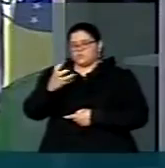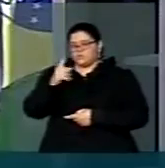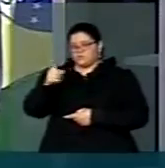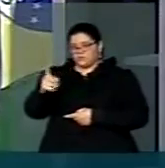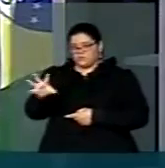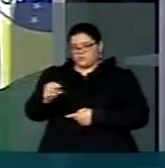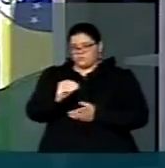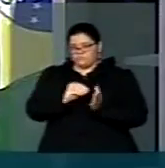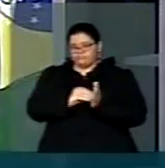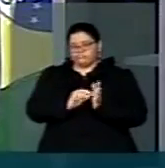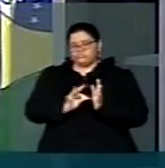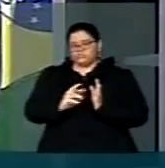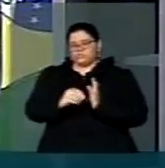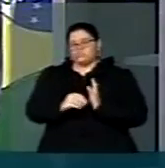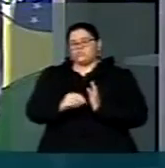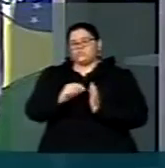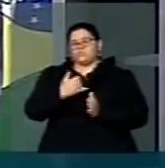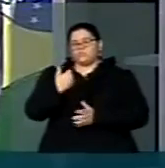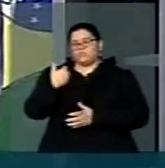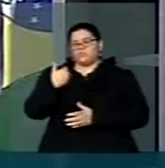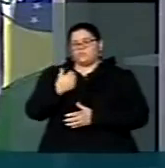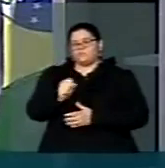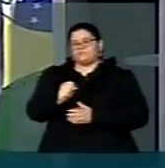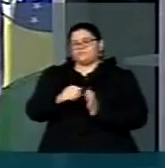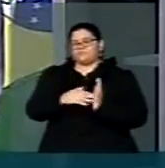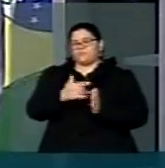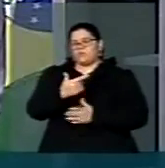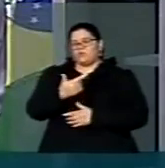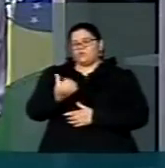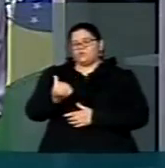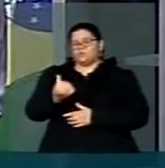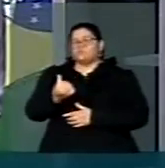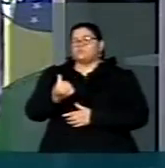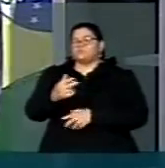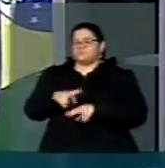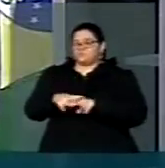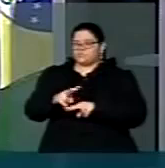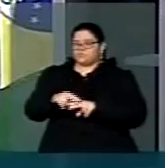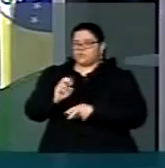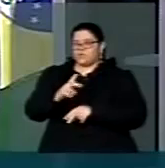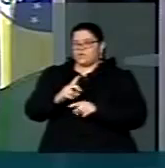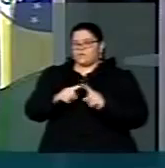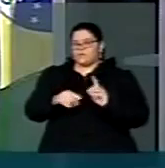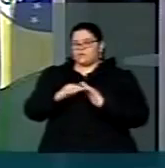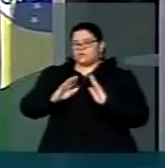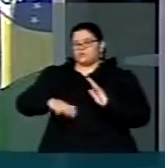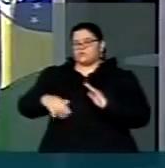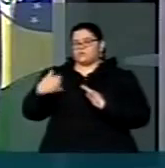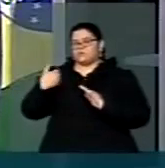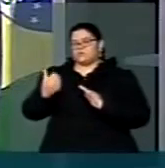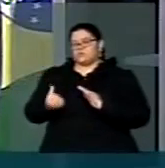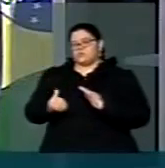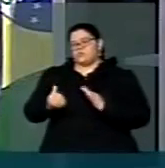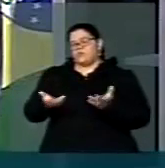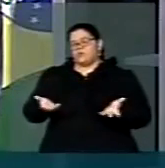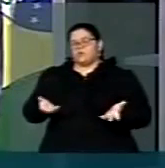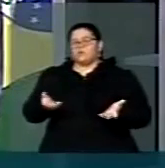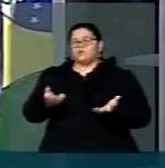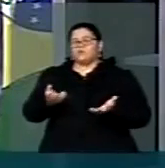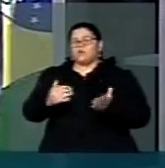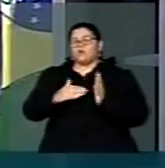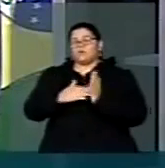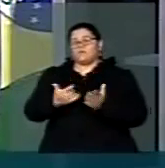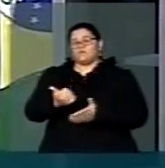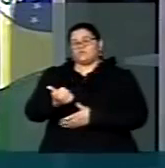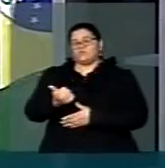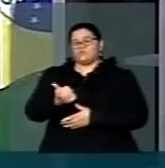lei, às pessoas entre 18 e 26 anos de idade. Hoje as medidas só são cabíveis até 21 anos. Haverá, dessa